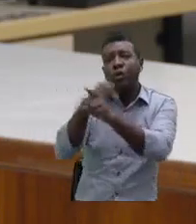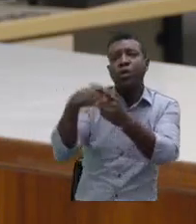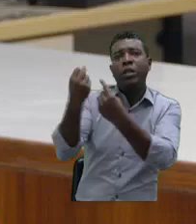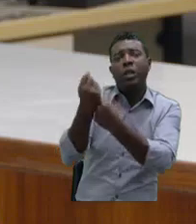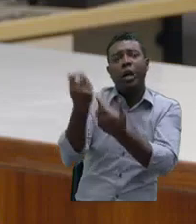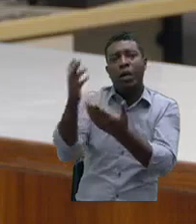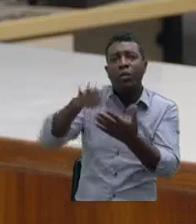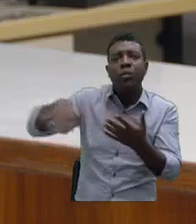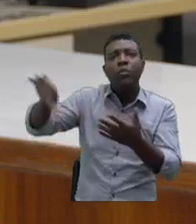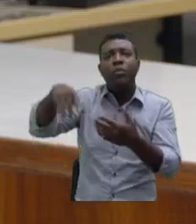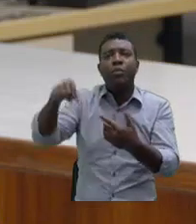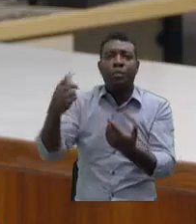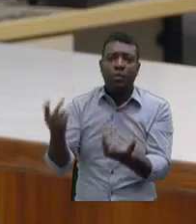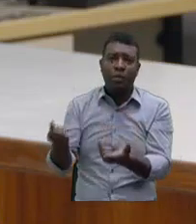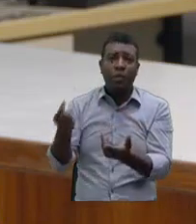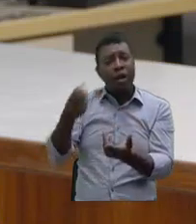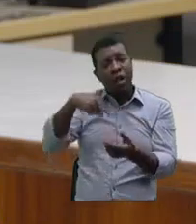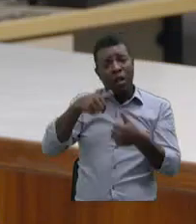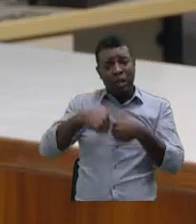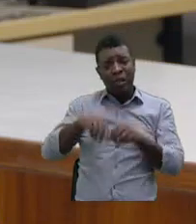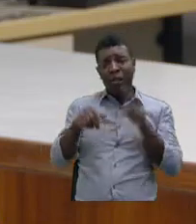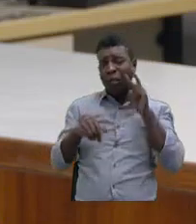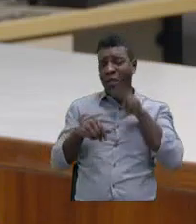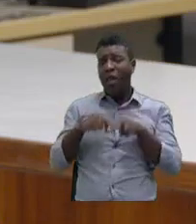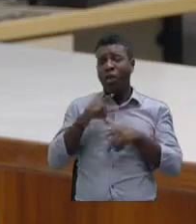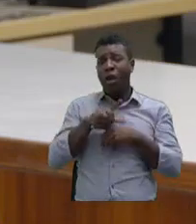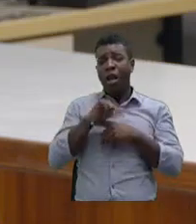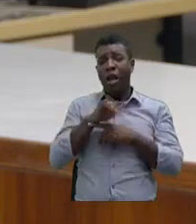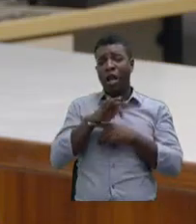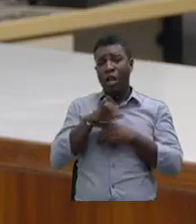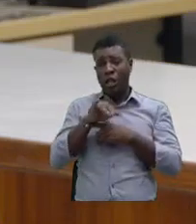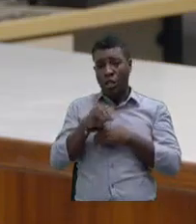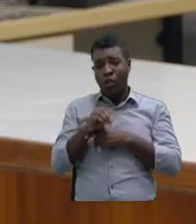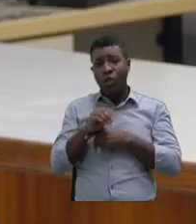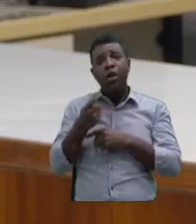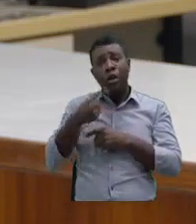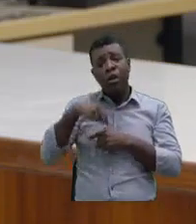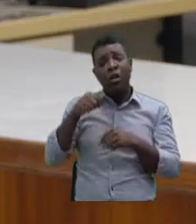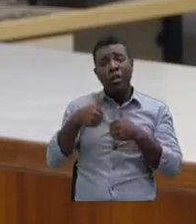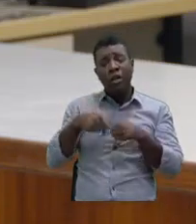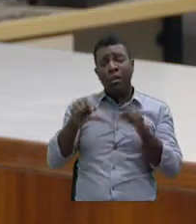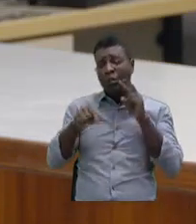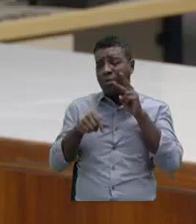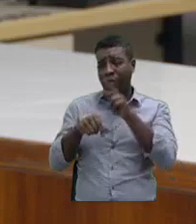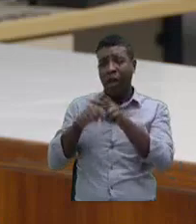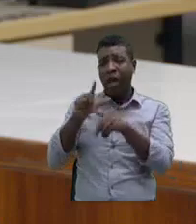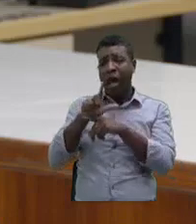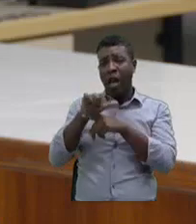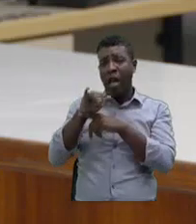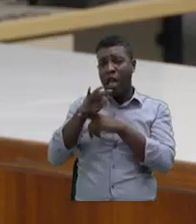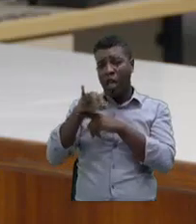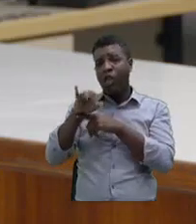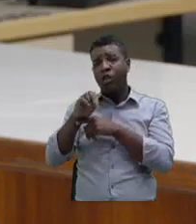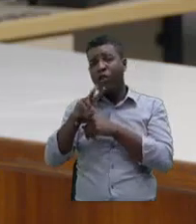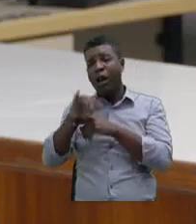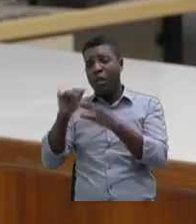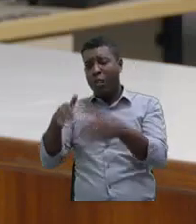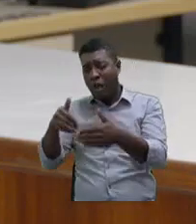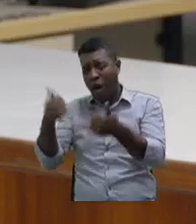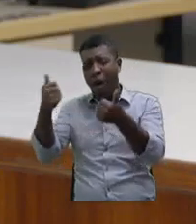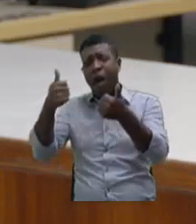Nós estamos vendo aí o lítio, a gente espera que o lítio realmente possa trazer uma cadeia produtiva de evolução, de desenvolvimento